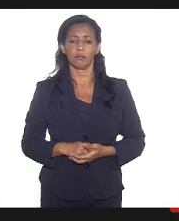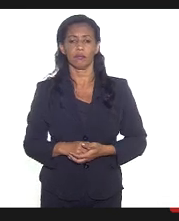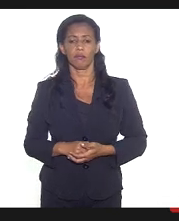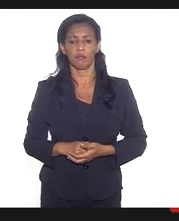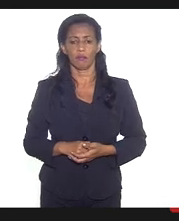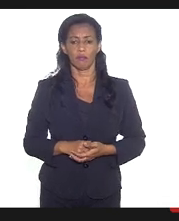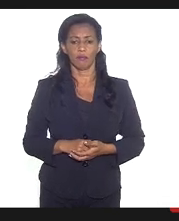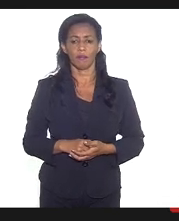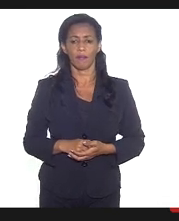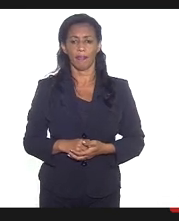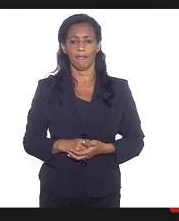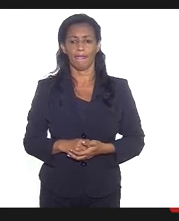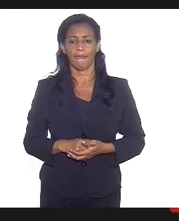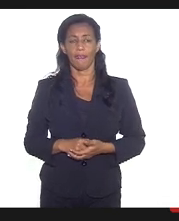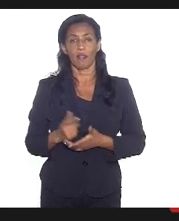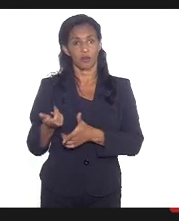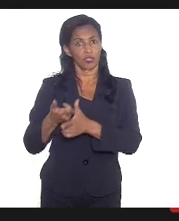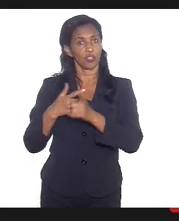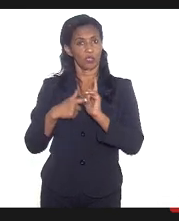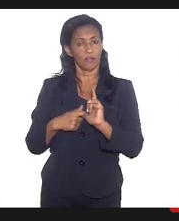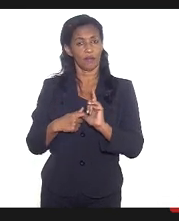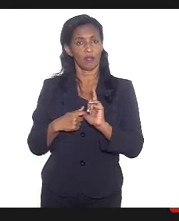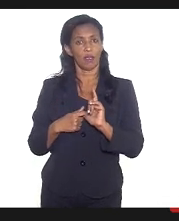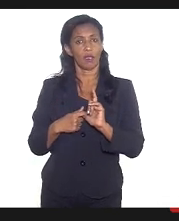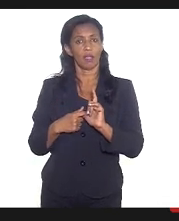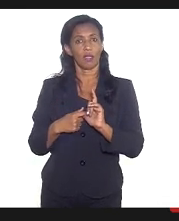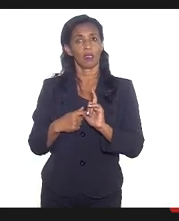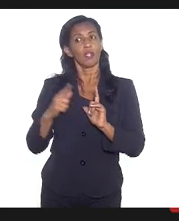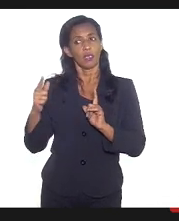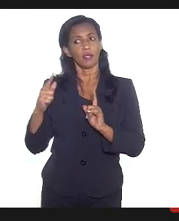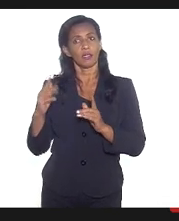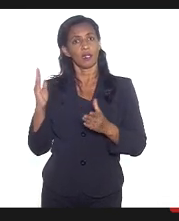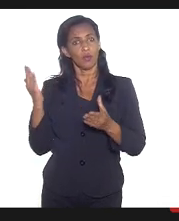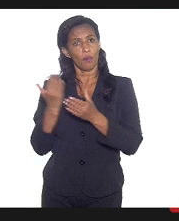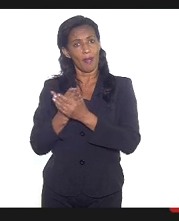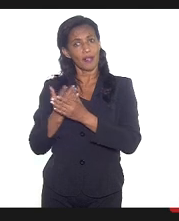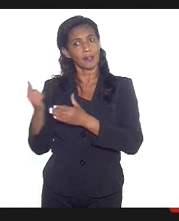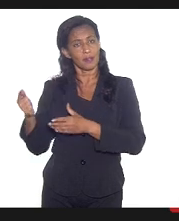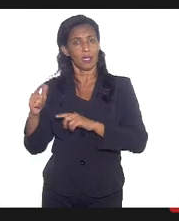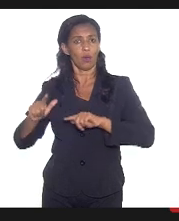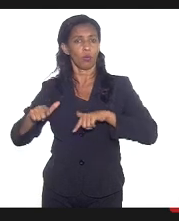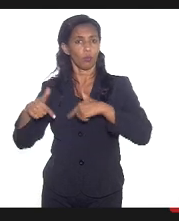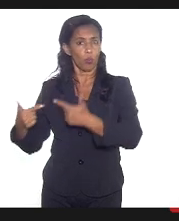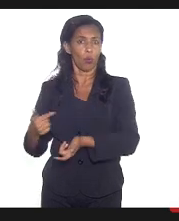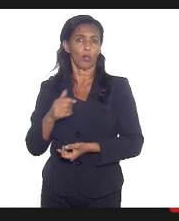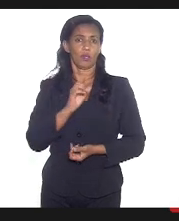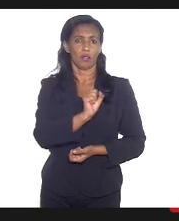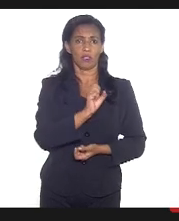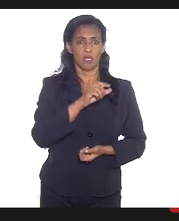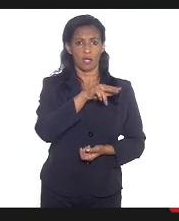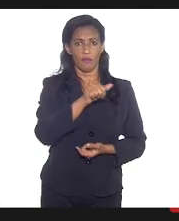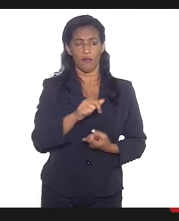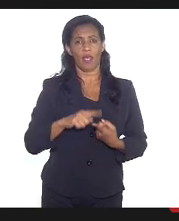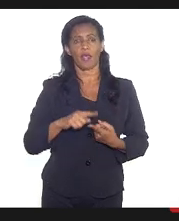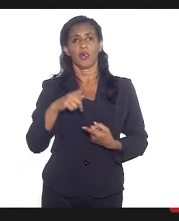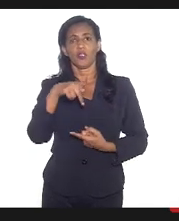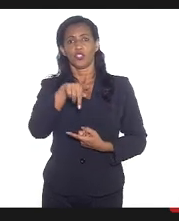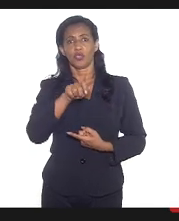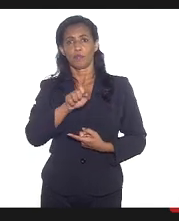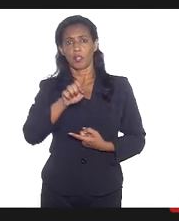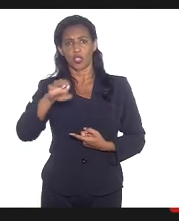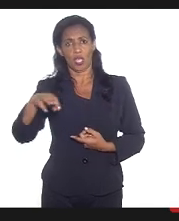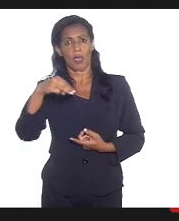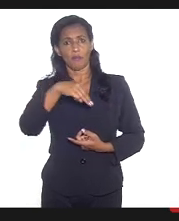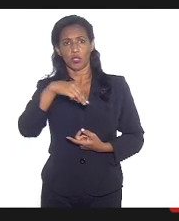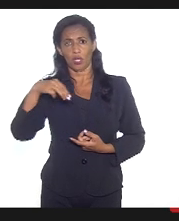que reconheceram serem devedores, e aí envolveria a conjunta dos órgãos do Estado, CEPAS, PGE, mais uma vez, Ministério Público e Polícia